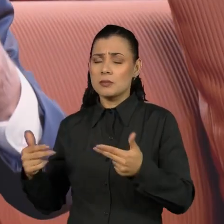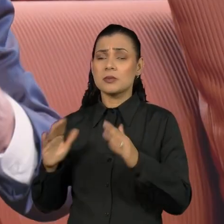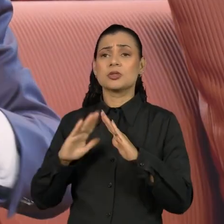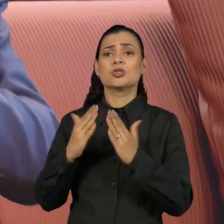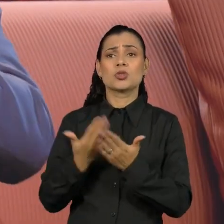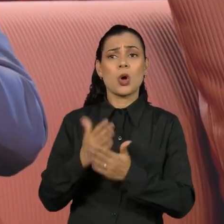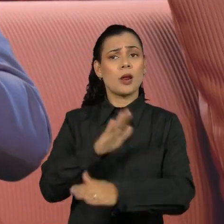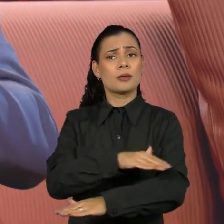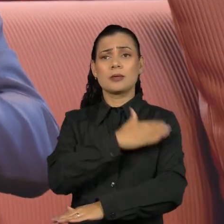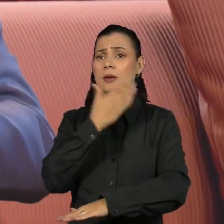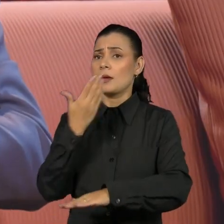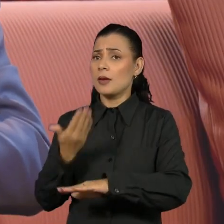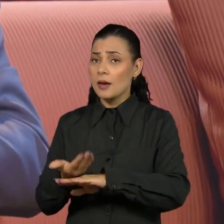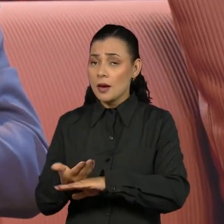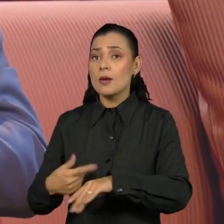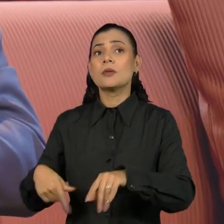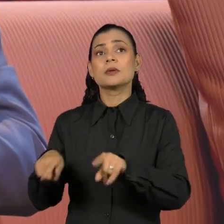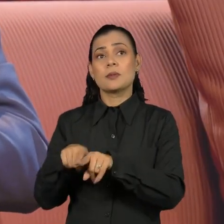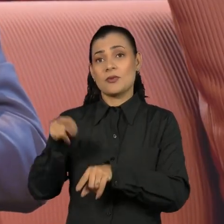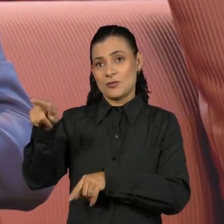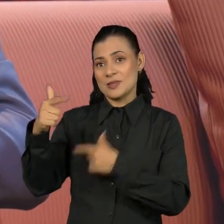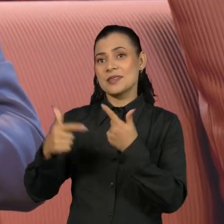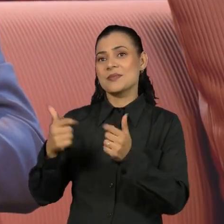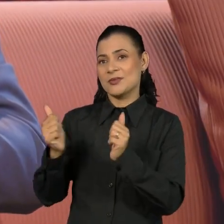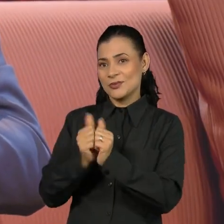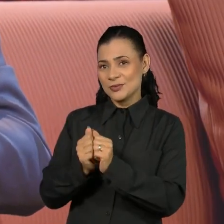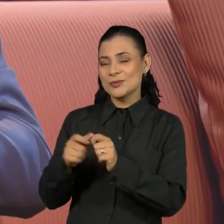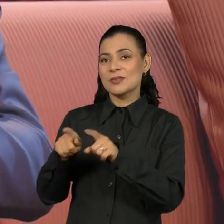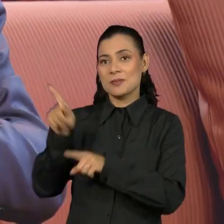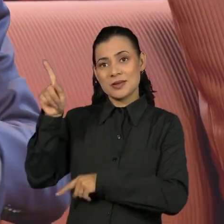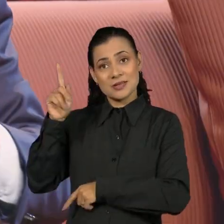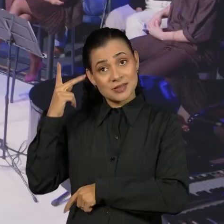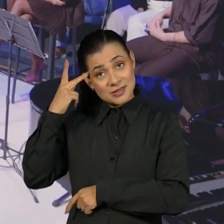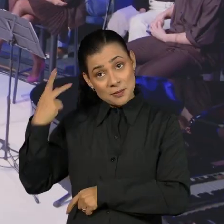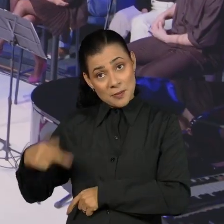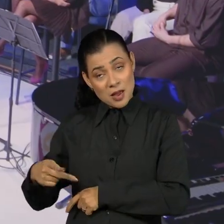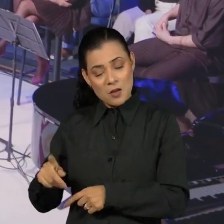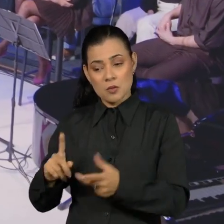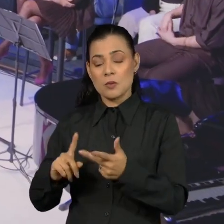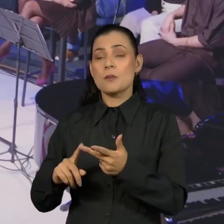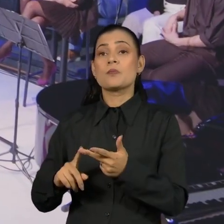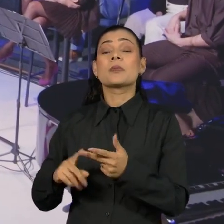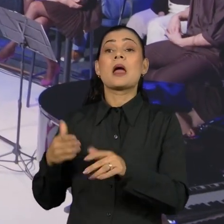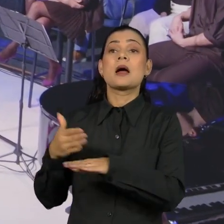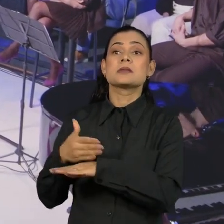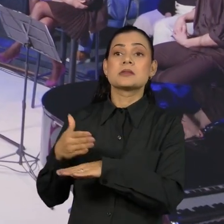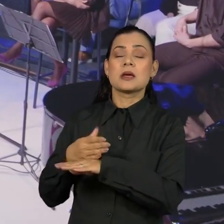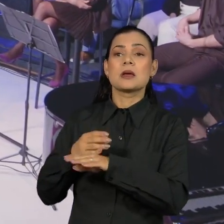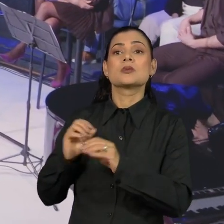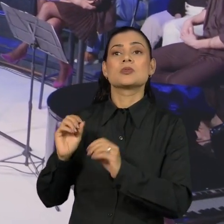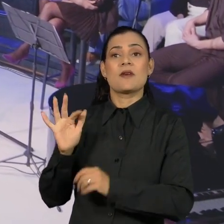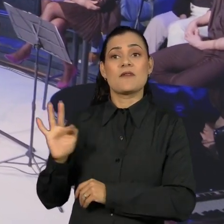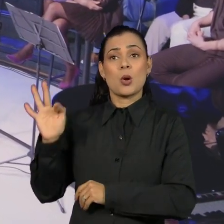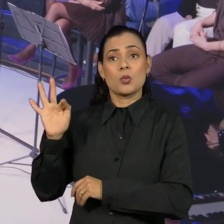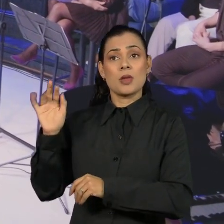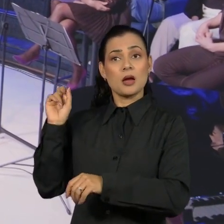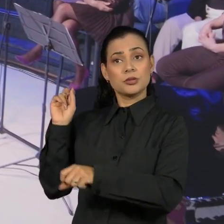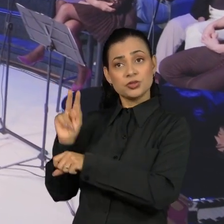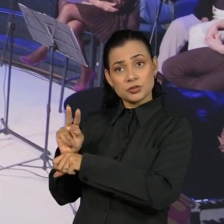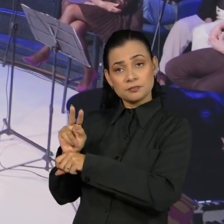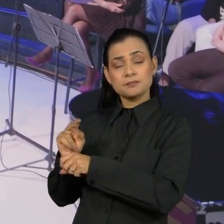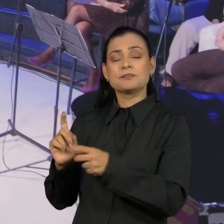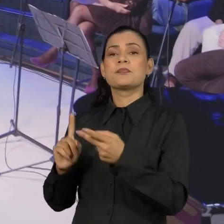de tempo integral, que você foi um baluarte lá em São Paulo, acesso ao ensino superior.